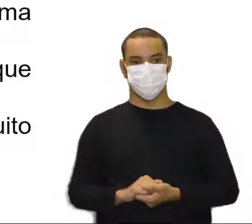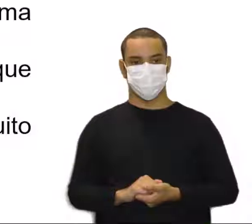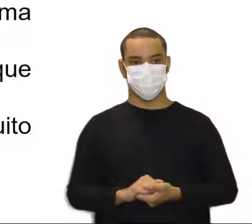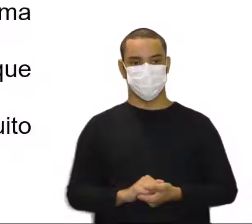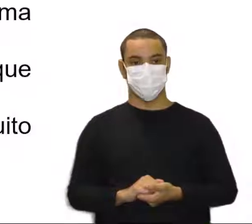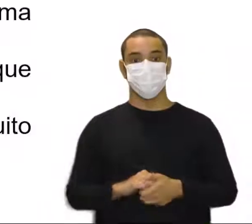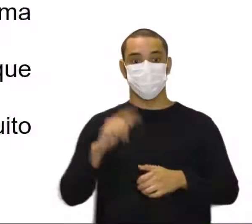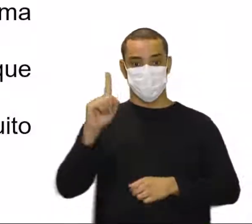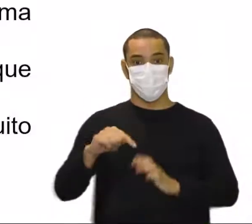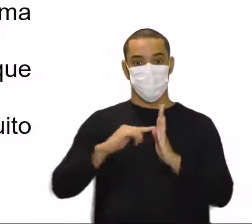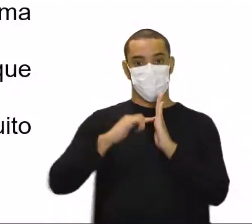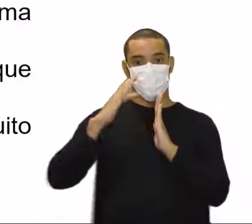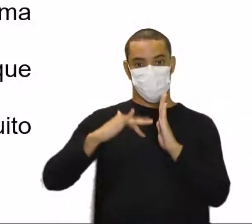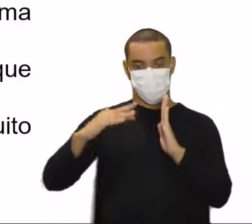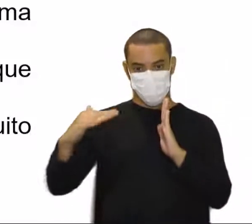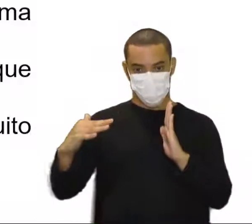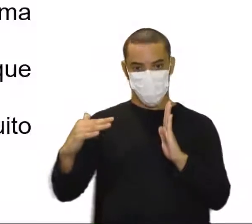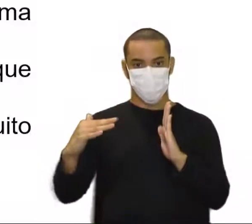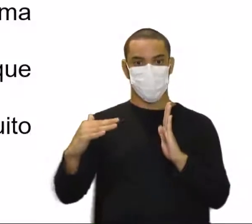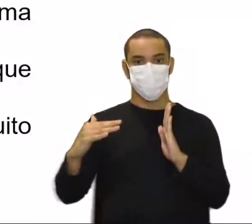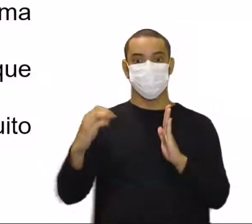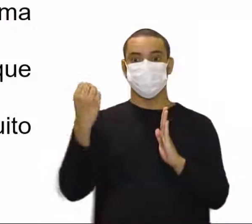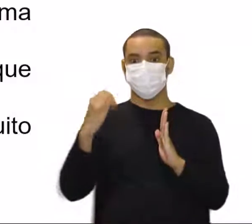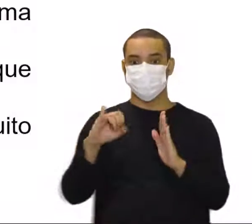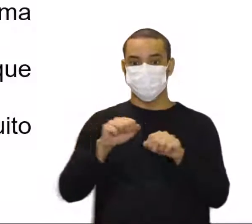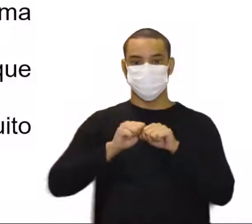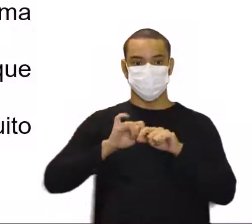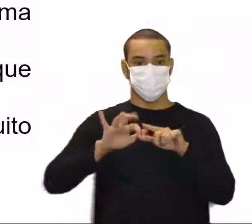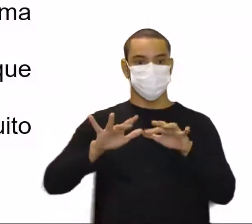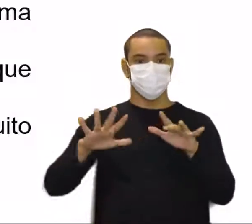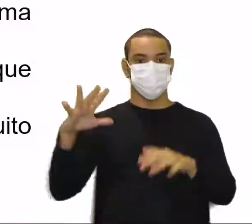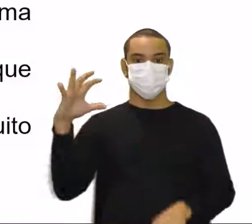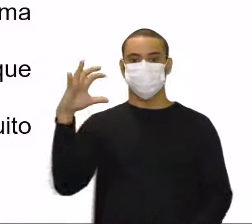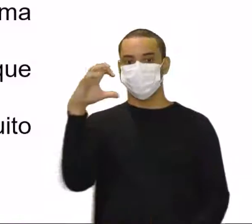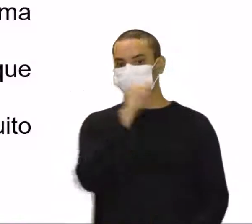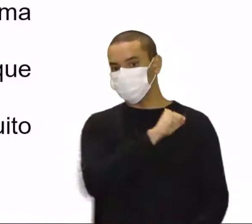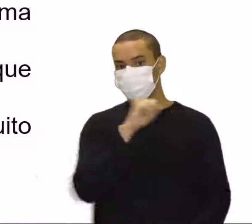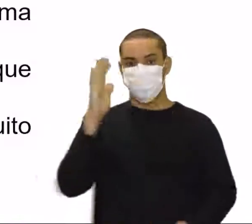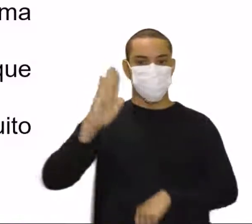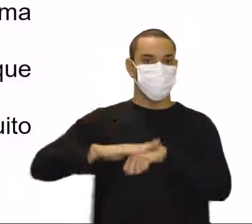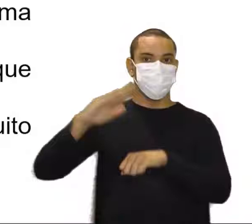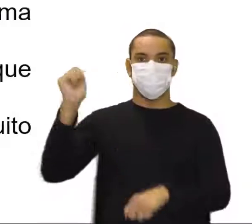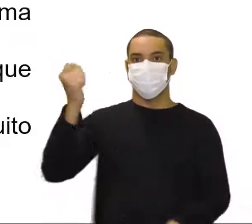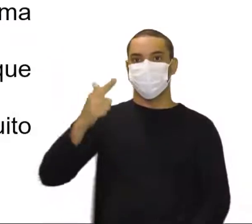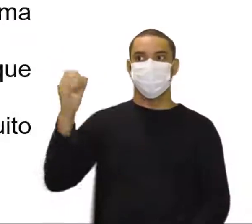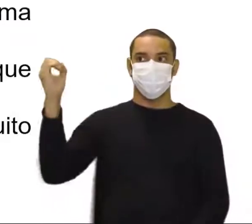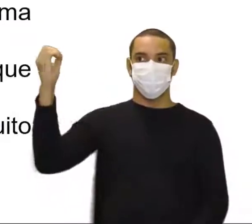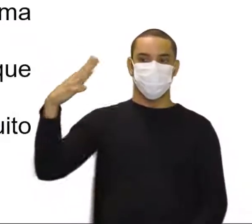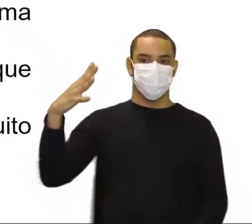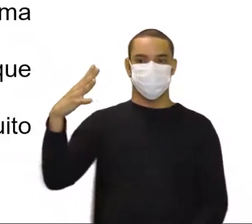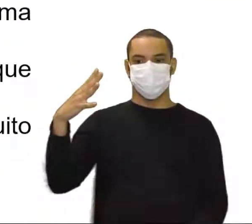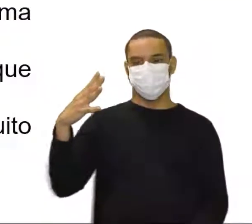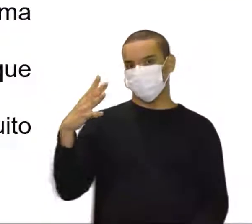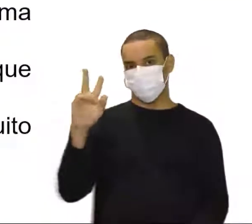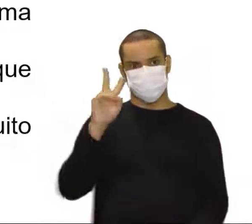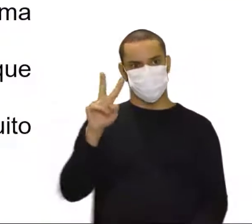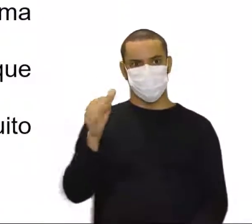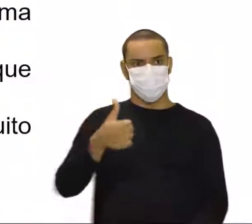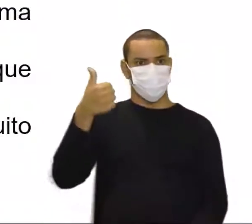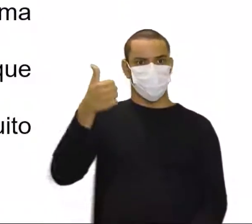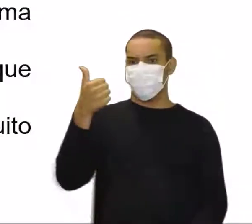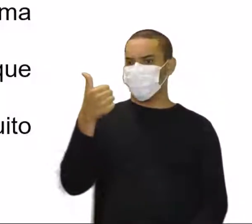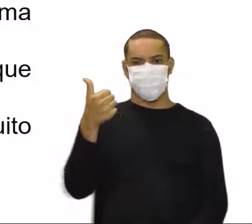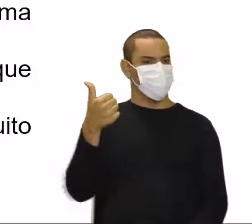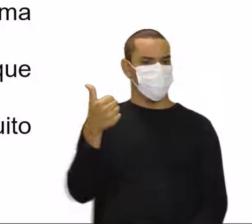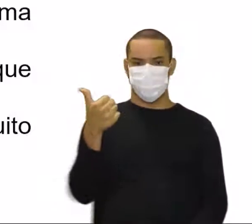São ondas que se propagam numa velocidade muito maior que a da luz. Nós vimos lá na questão 1, que seria